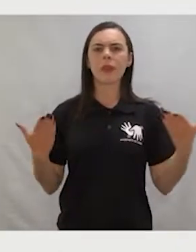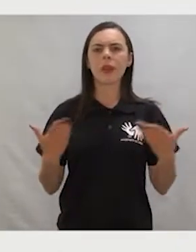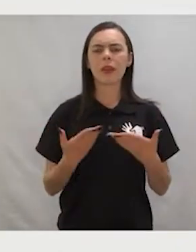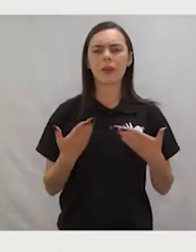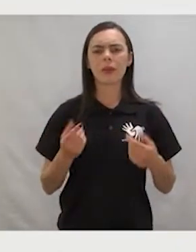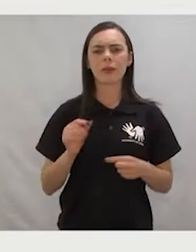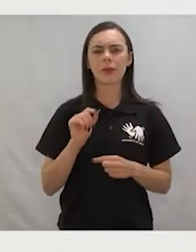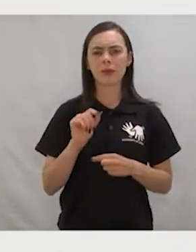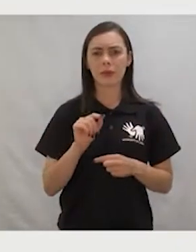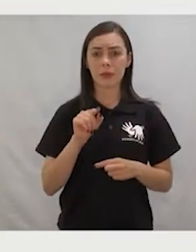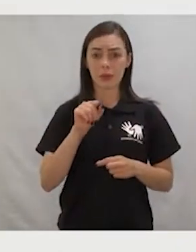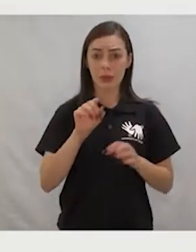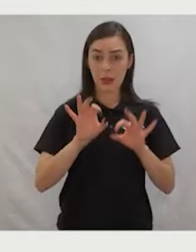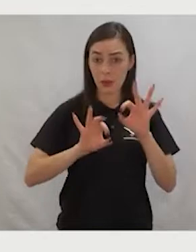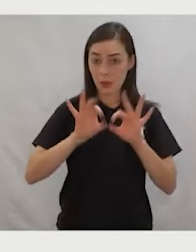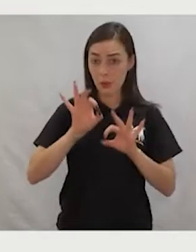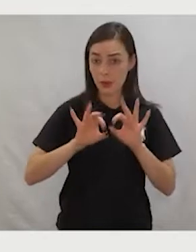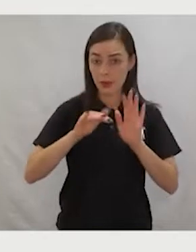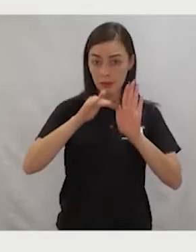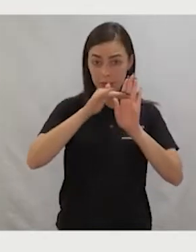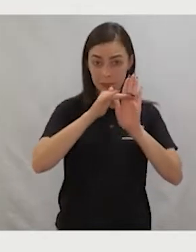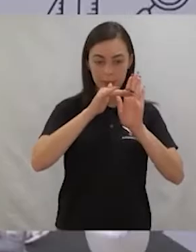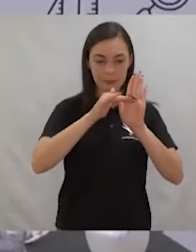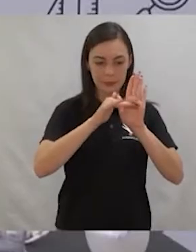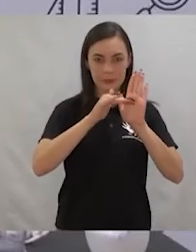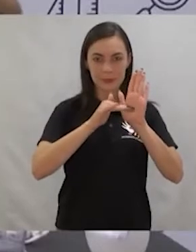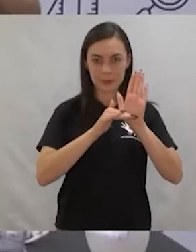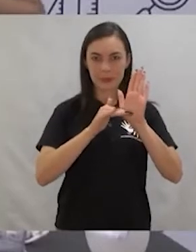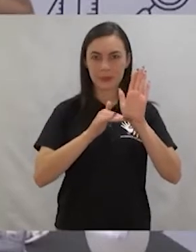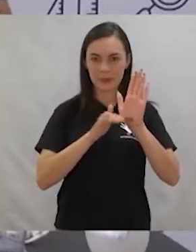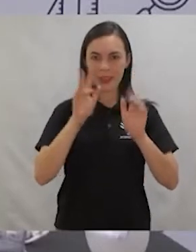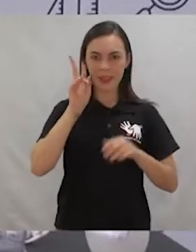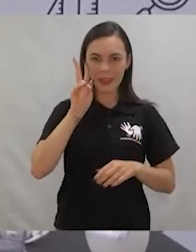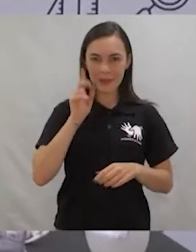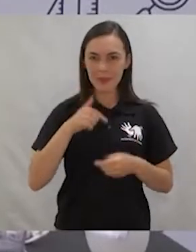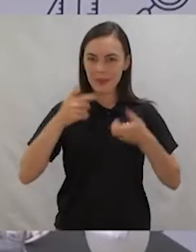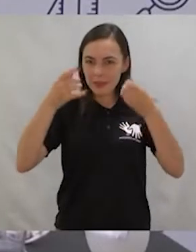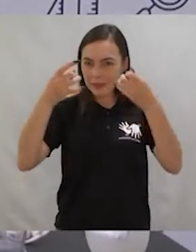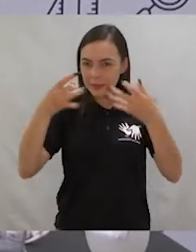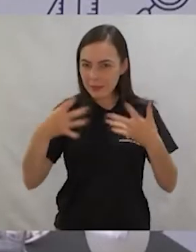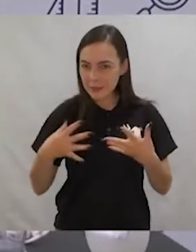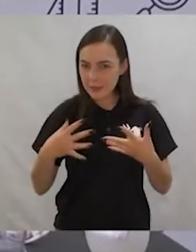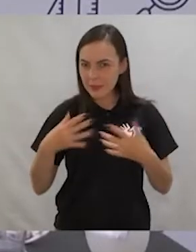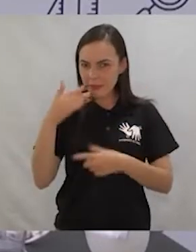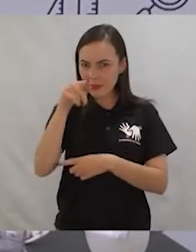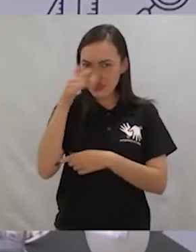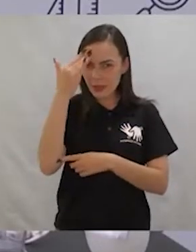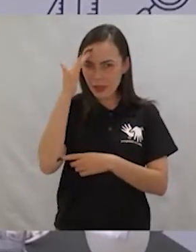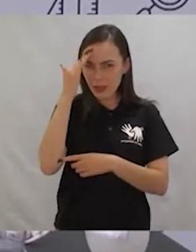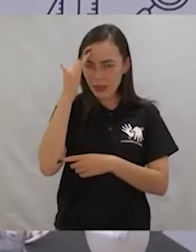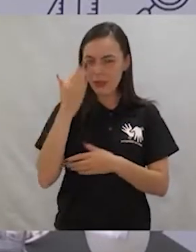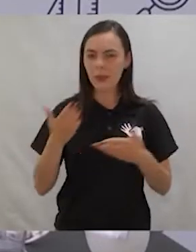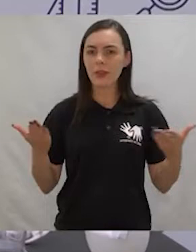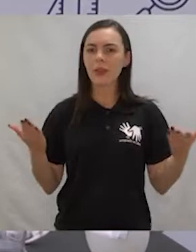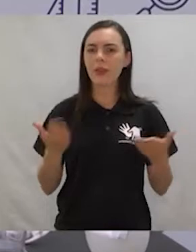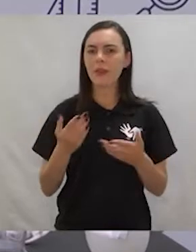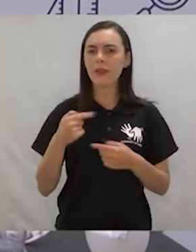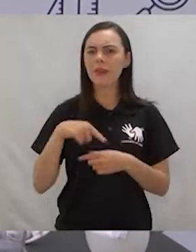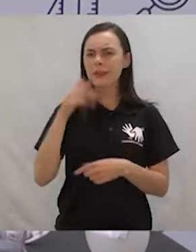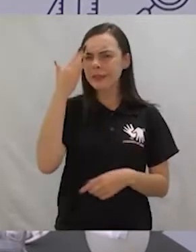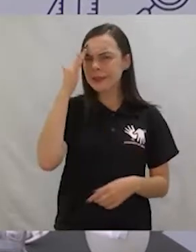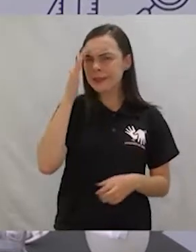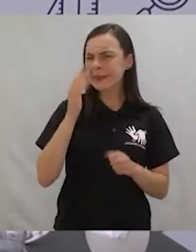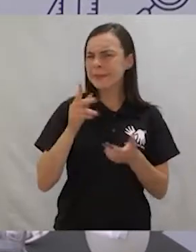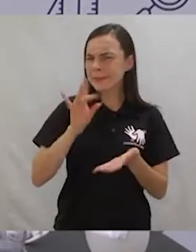vamos organizar a sequência correta. Vocês viram dos passo a passo que a professora explicou para vocês? Entenderam? Então vamos ver se